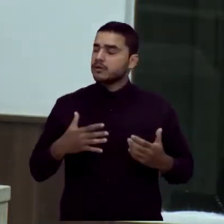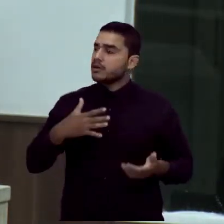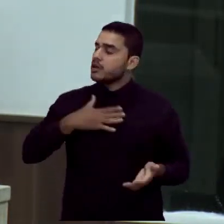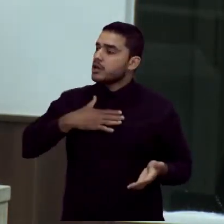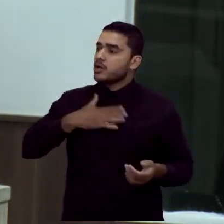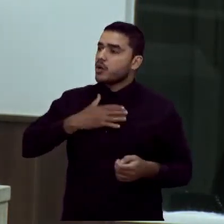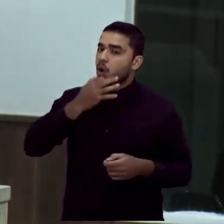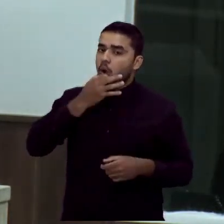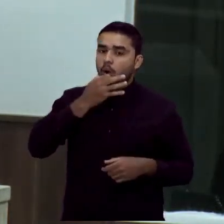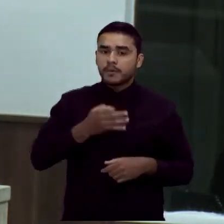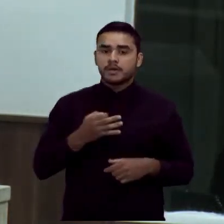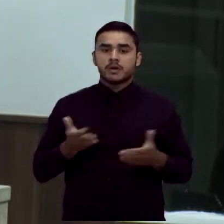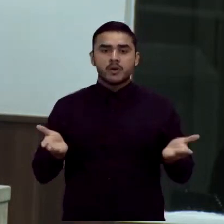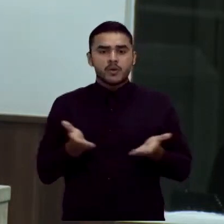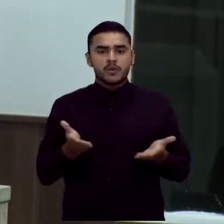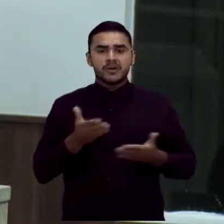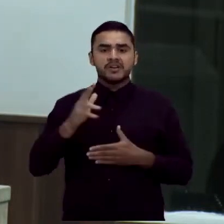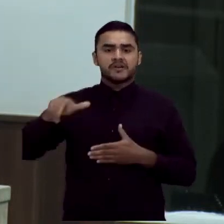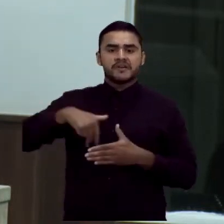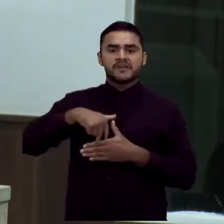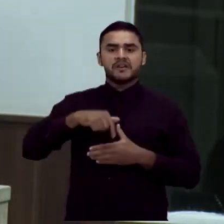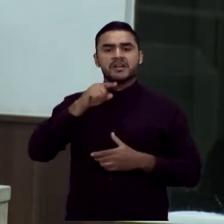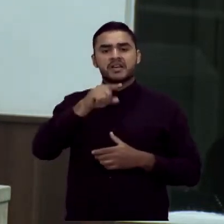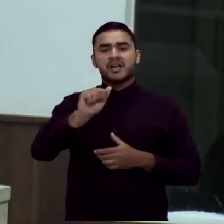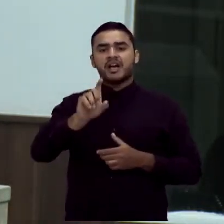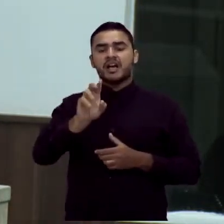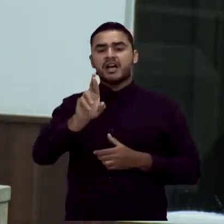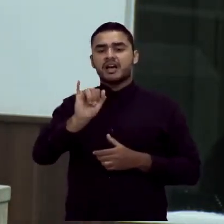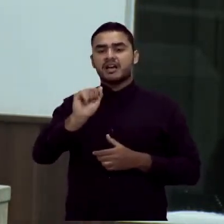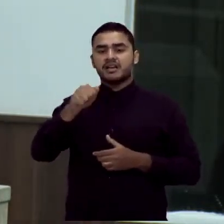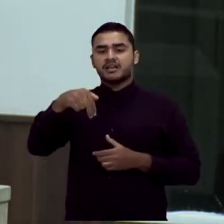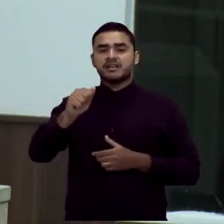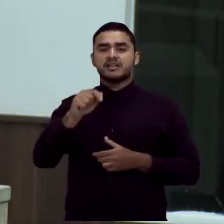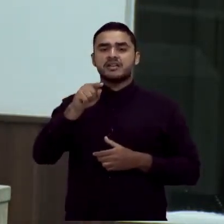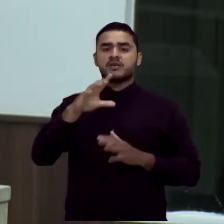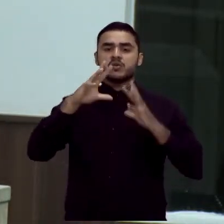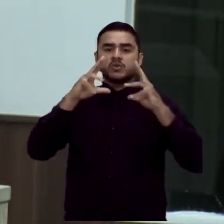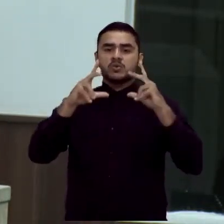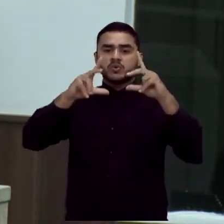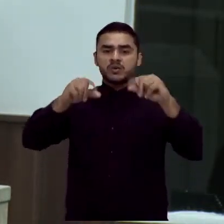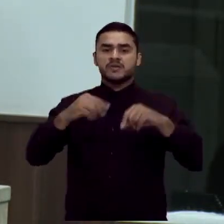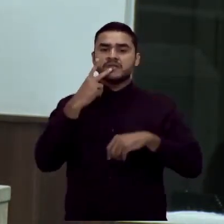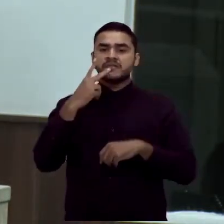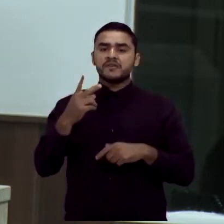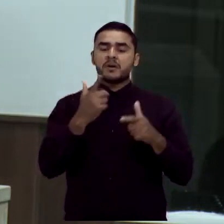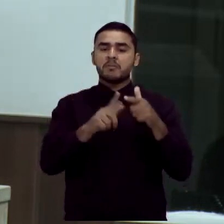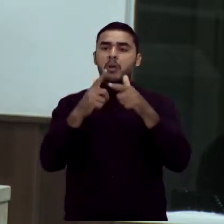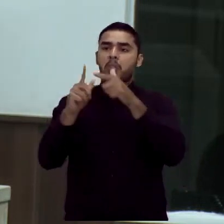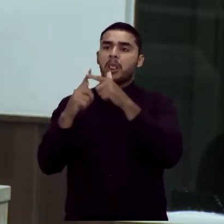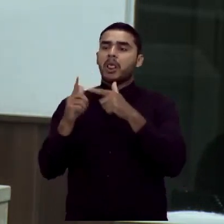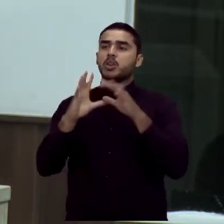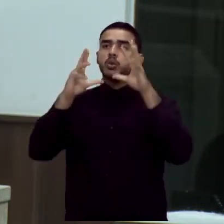aqui nessa tribuna, como foi hoje. De Vossa Excelência querer degredir, querer acabar com o transporte coletivo da cidade e se sentir